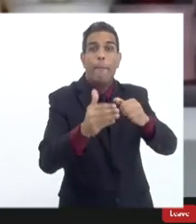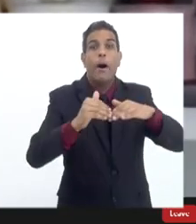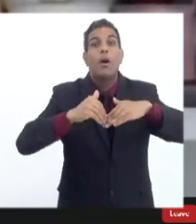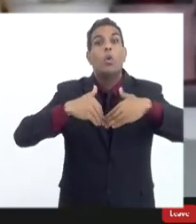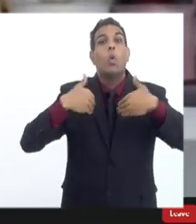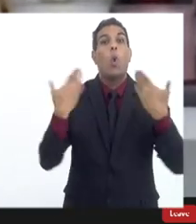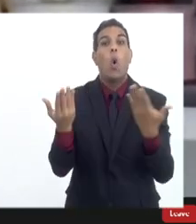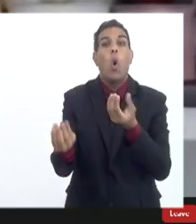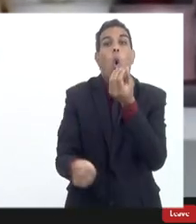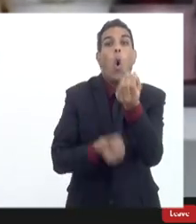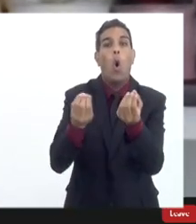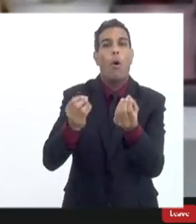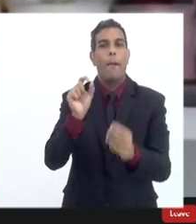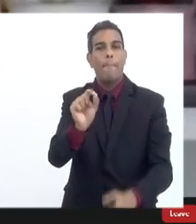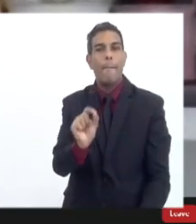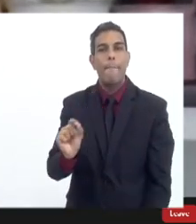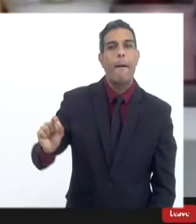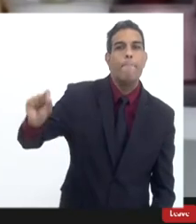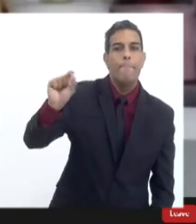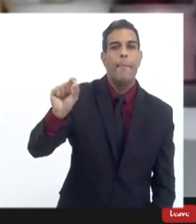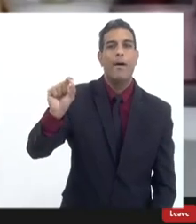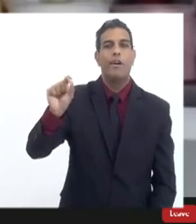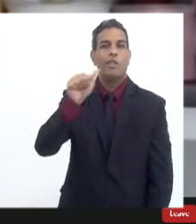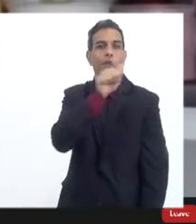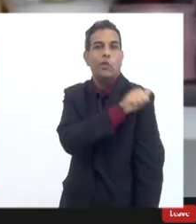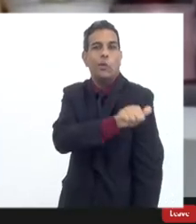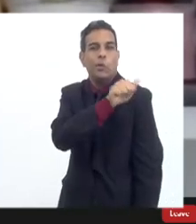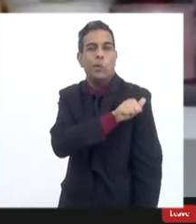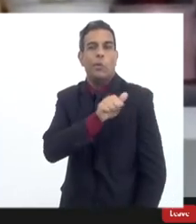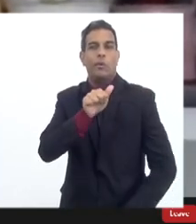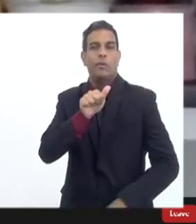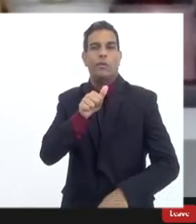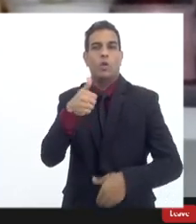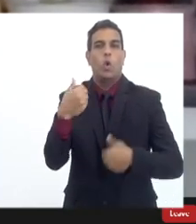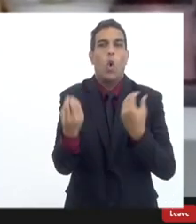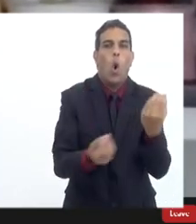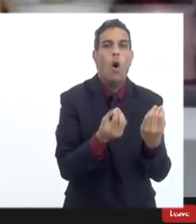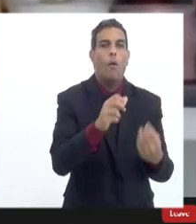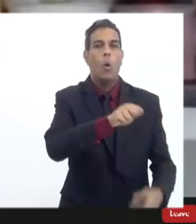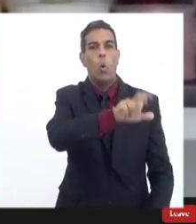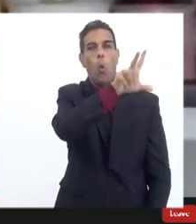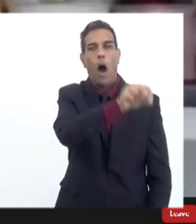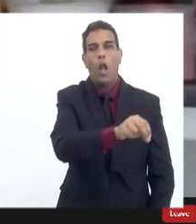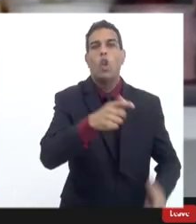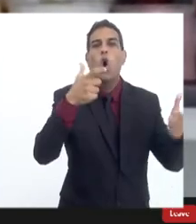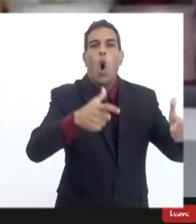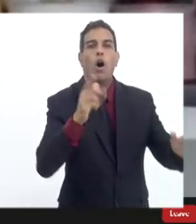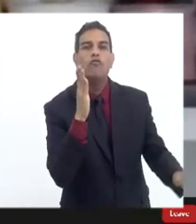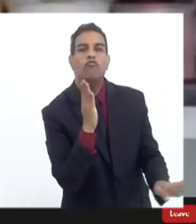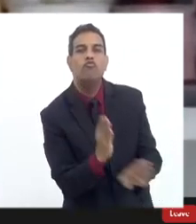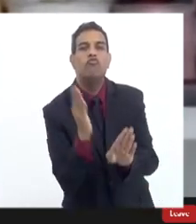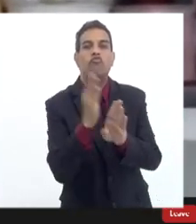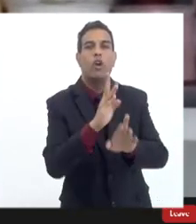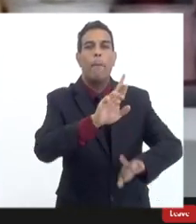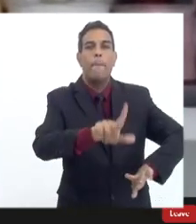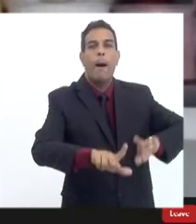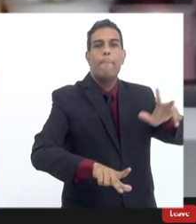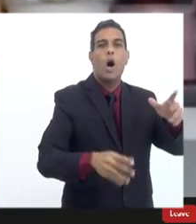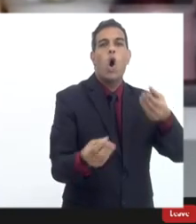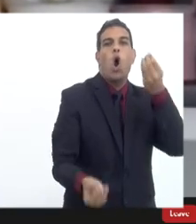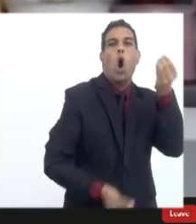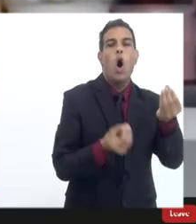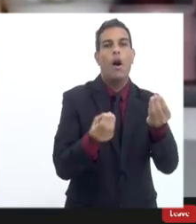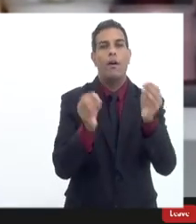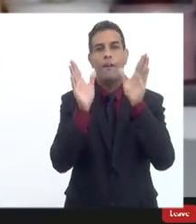a condição do Estado, a dinâmica do Estado, dos seus jovens, onde estão os seus jovens, o que é que estão fazendo, como